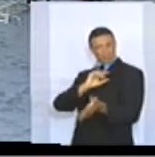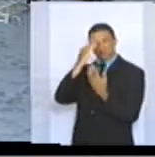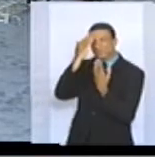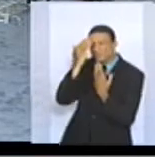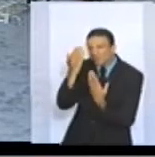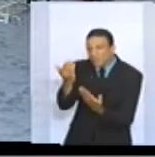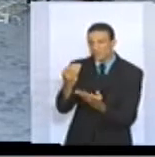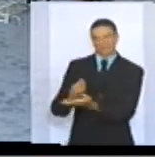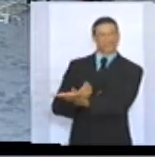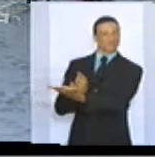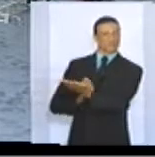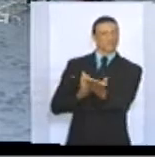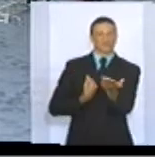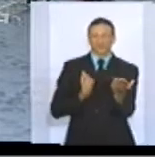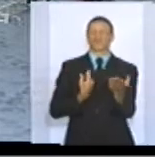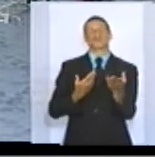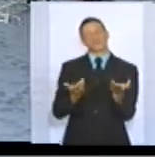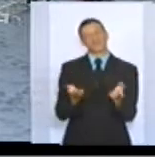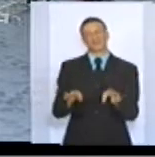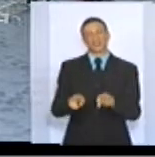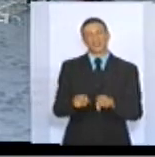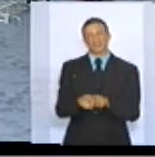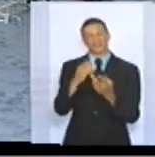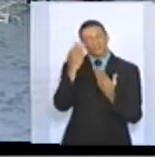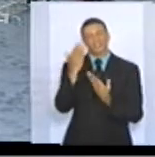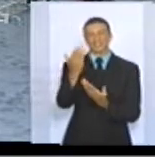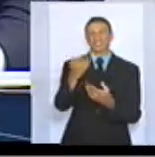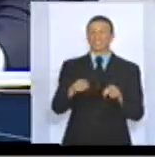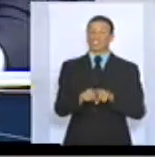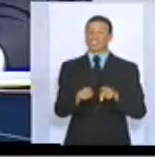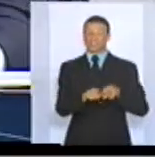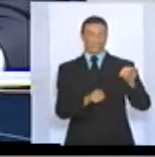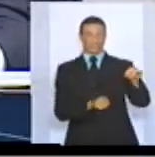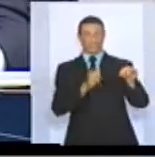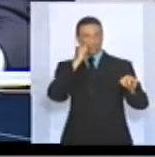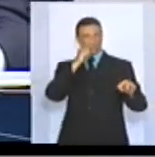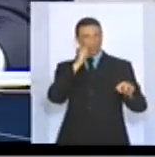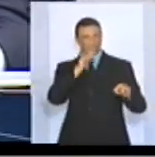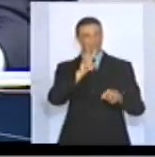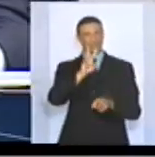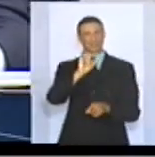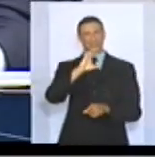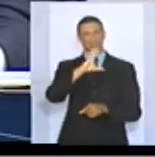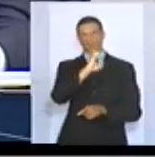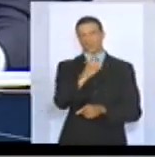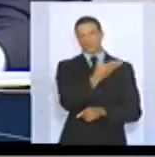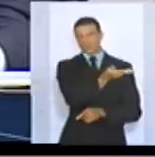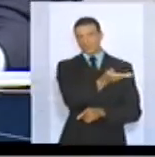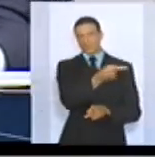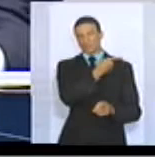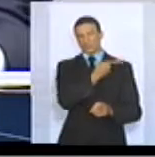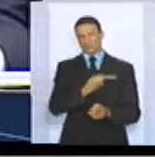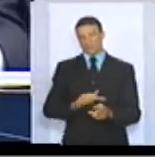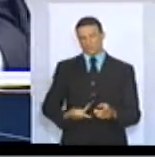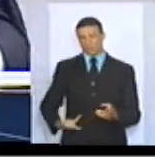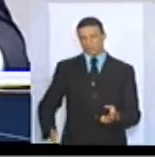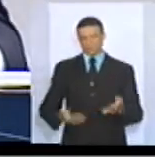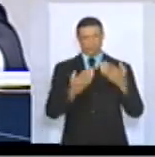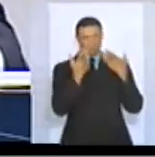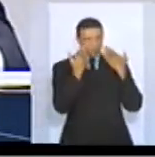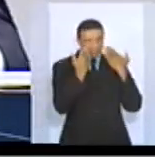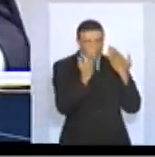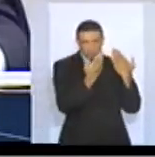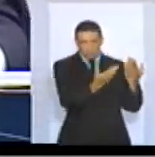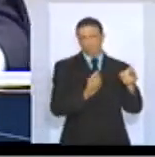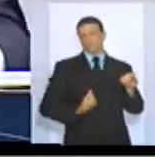senhores presentes, notadamente da vice-procuradora-geral da República, que manifesta o seu parecer